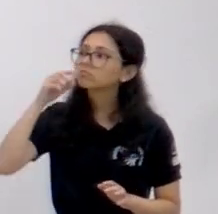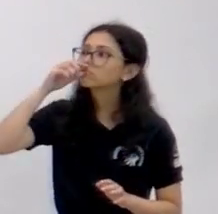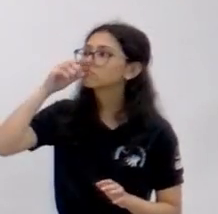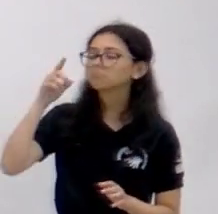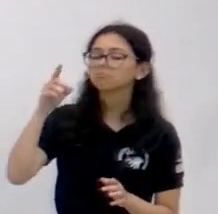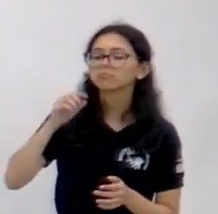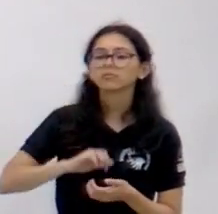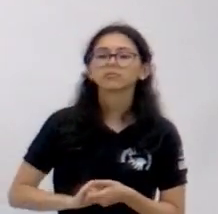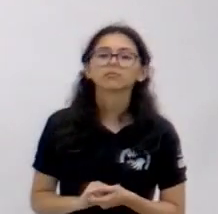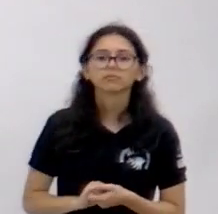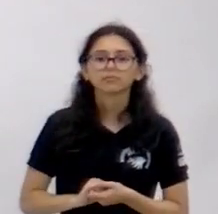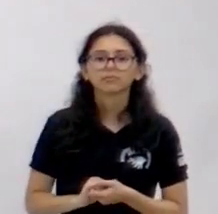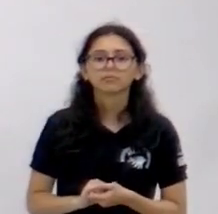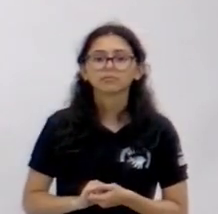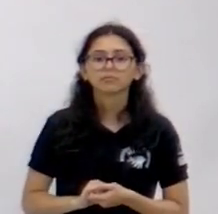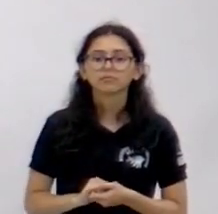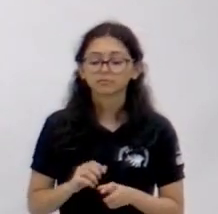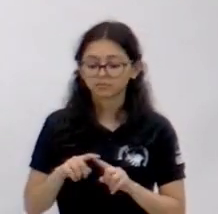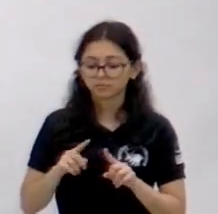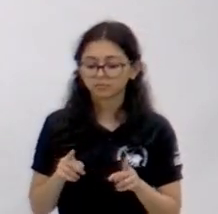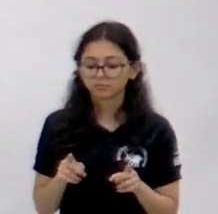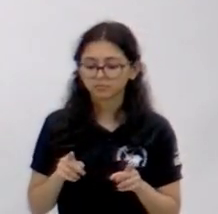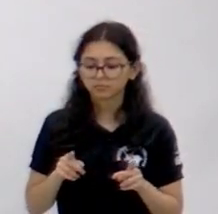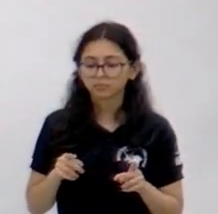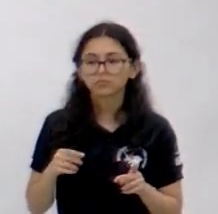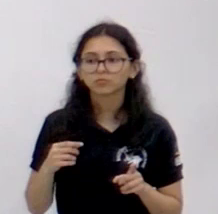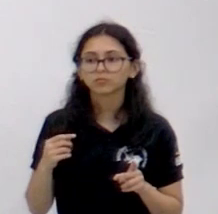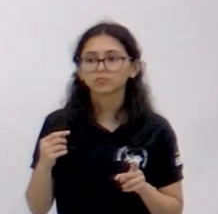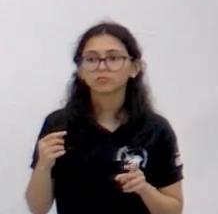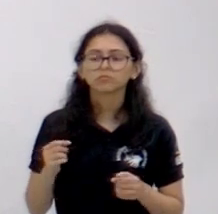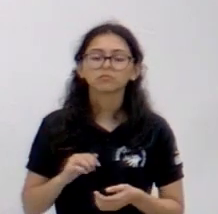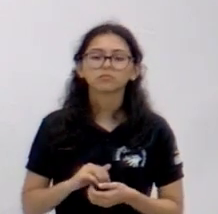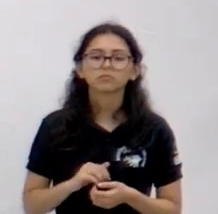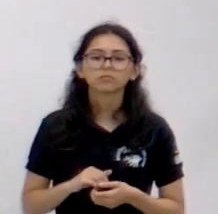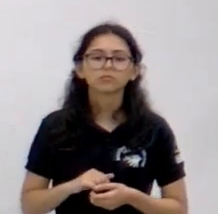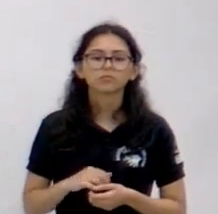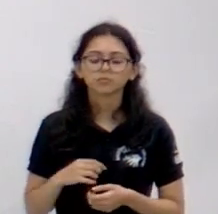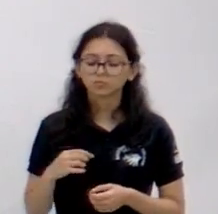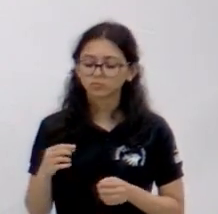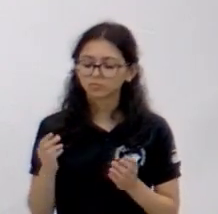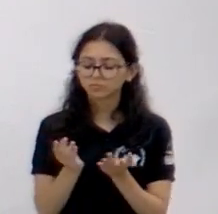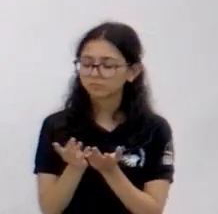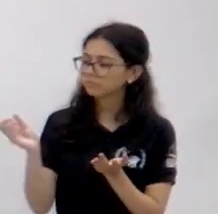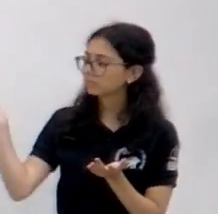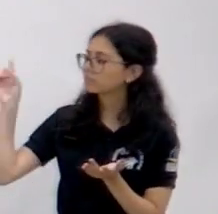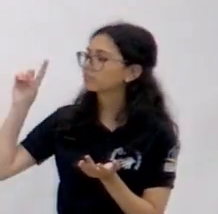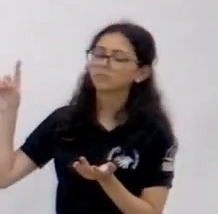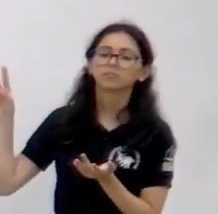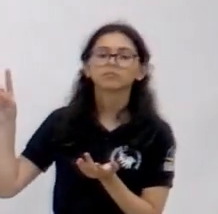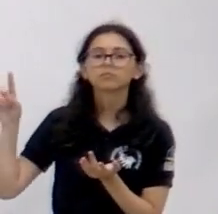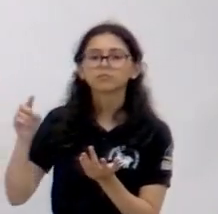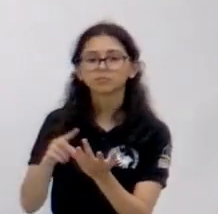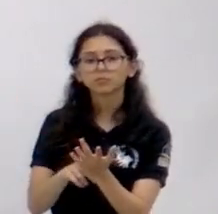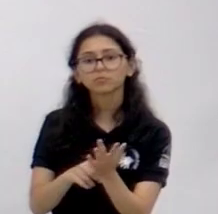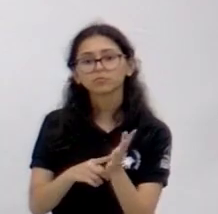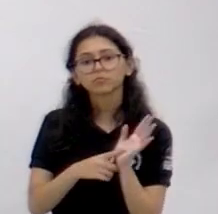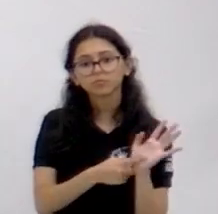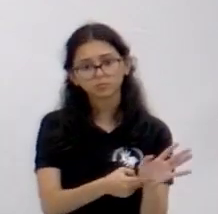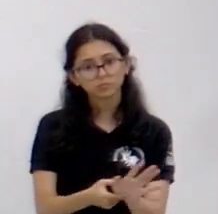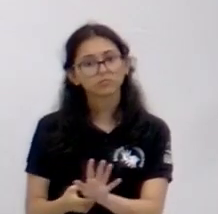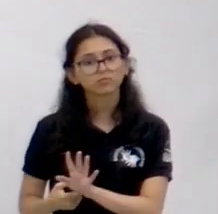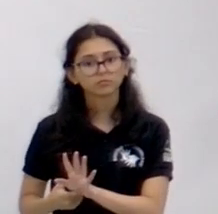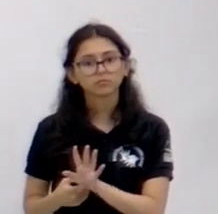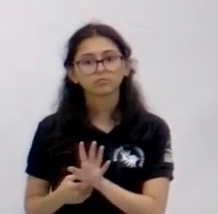que foi destemido, ousado, e é impressionante como o texto destaca que não foi ele